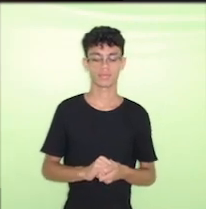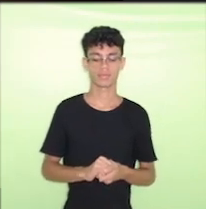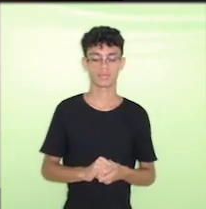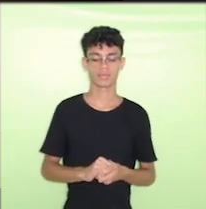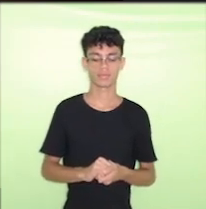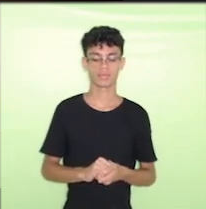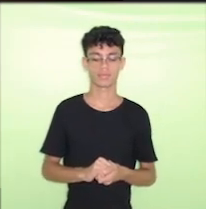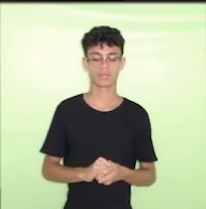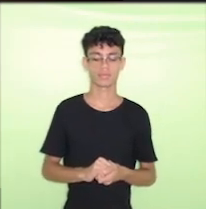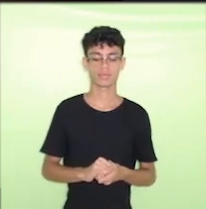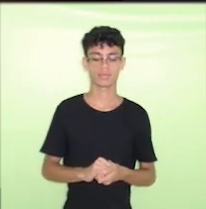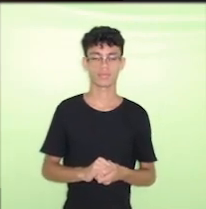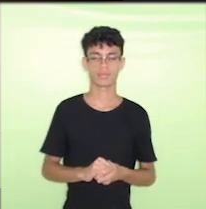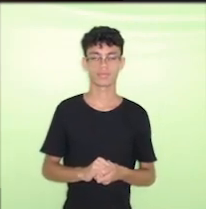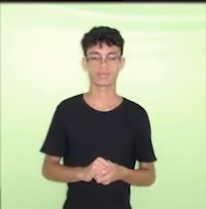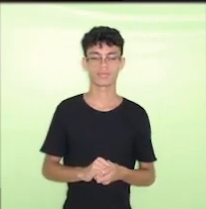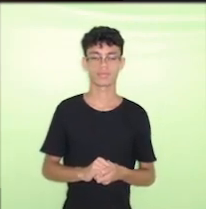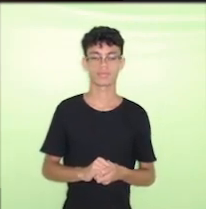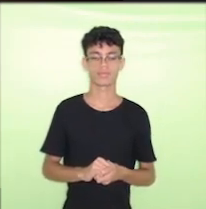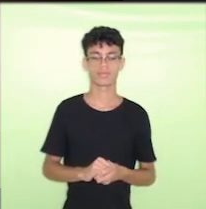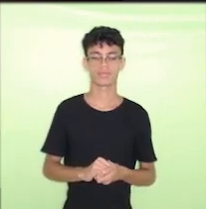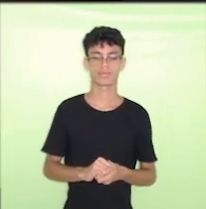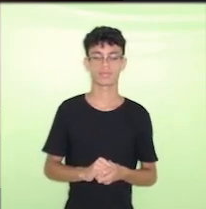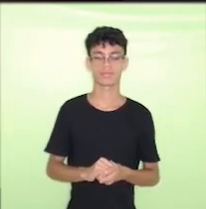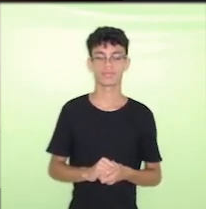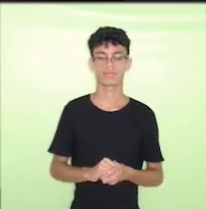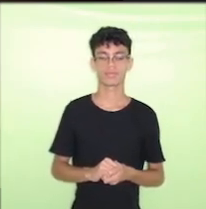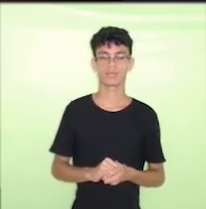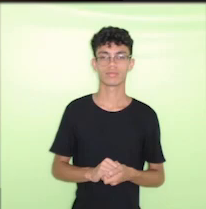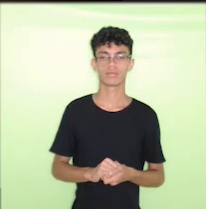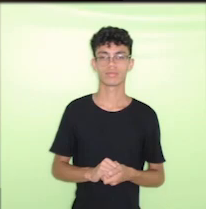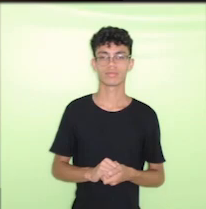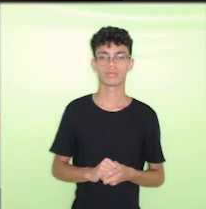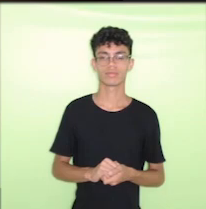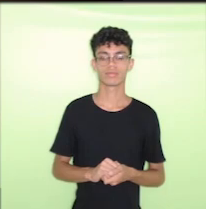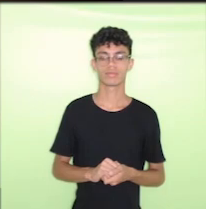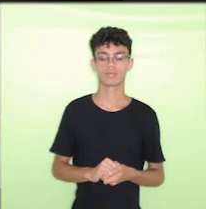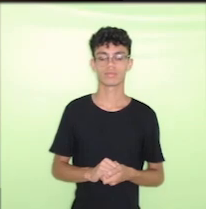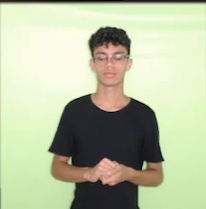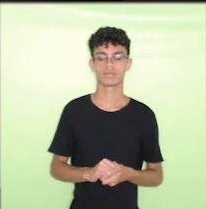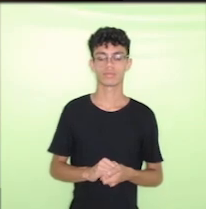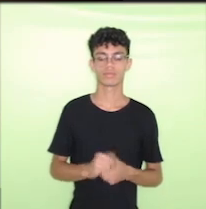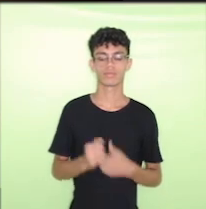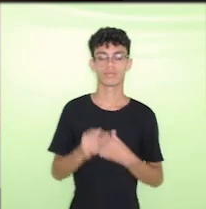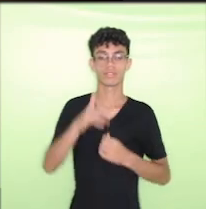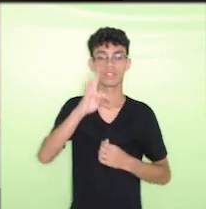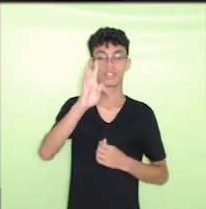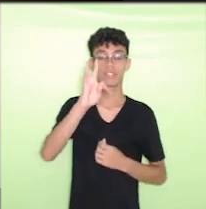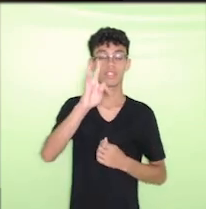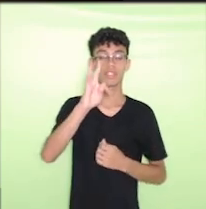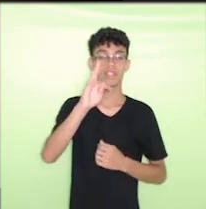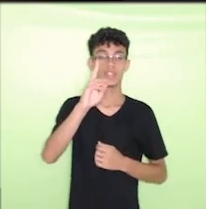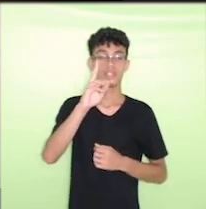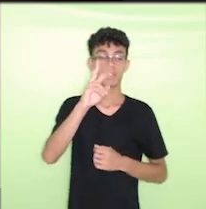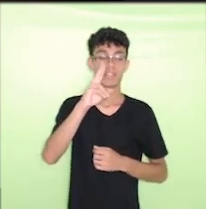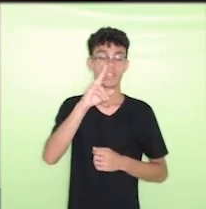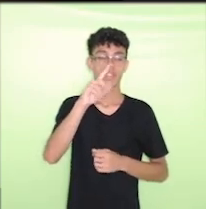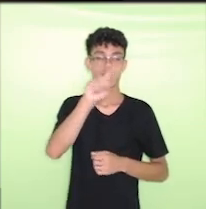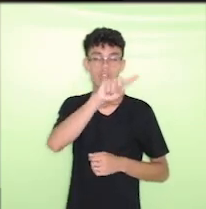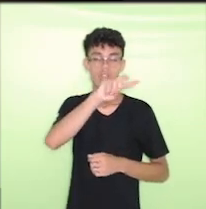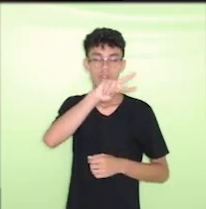T igual a C,